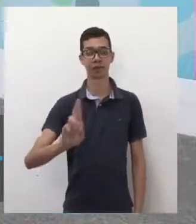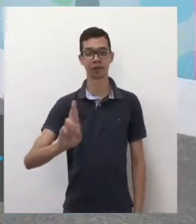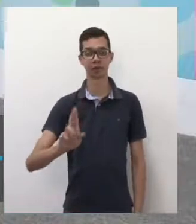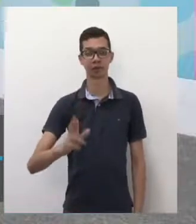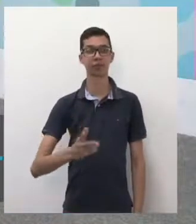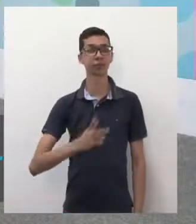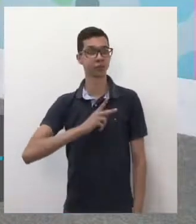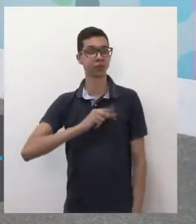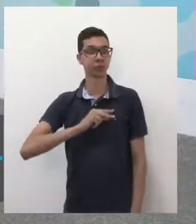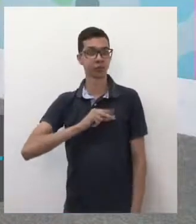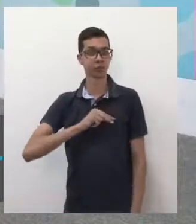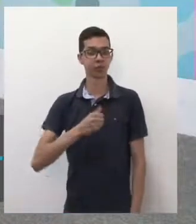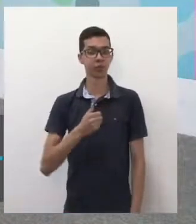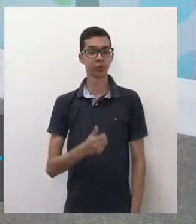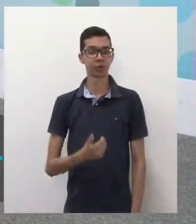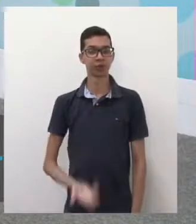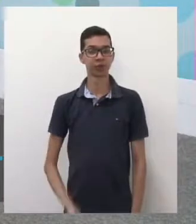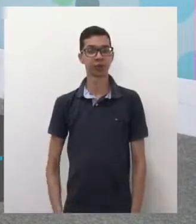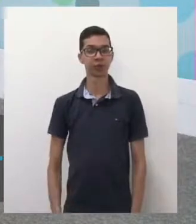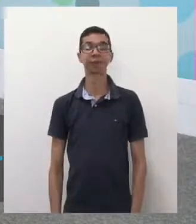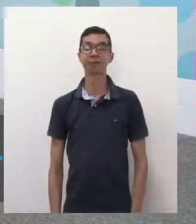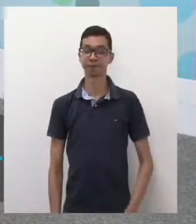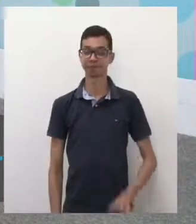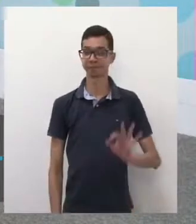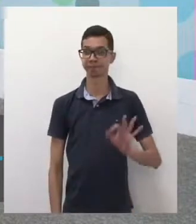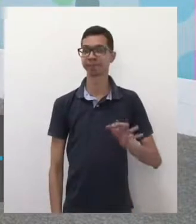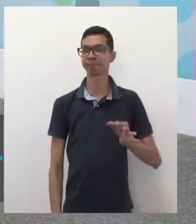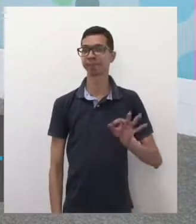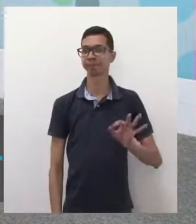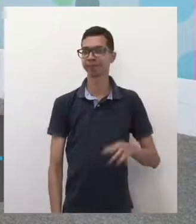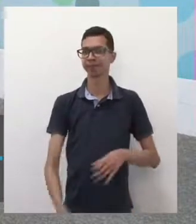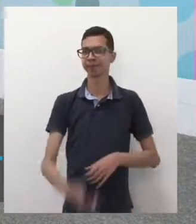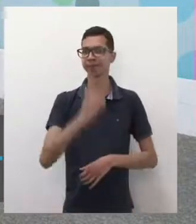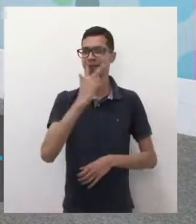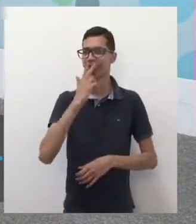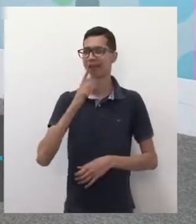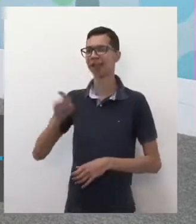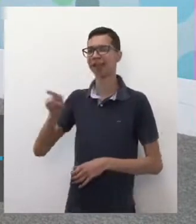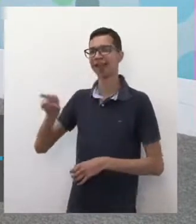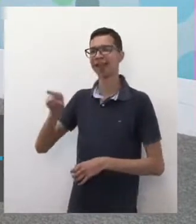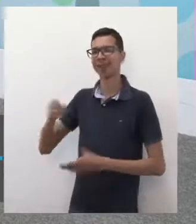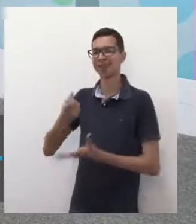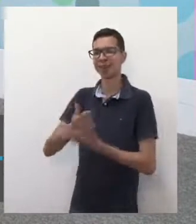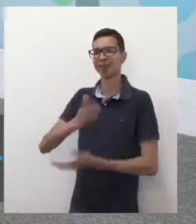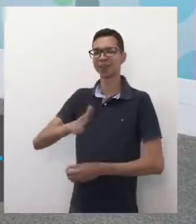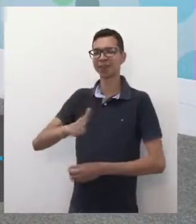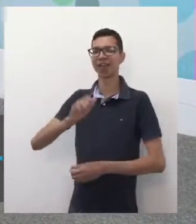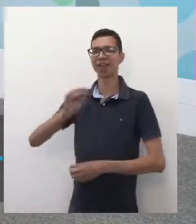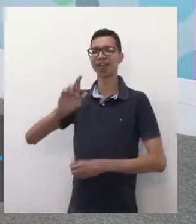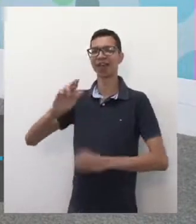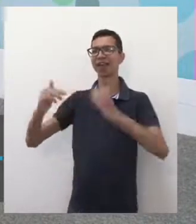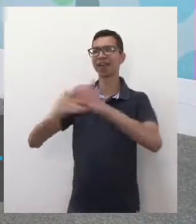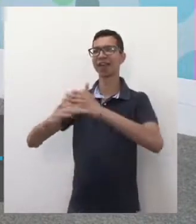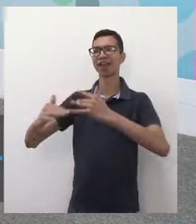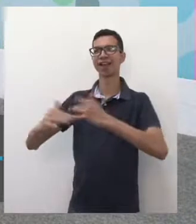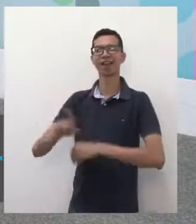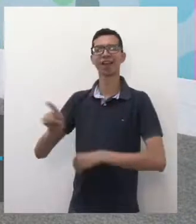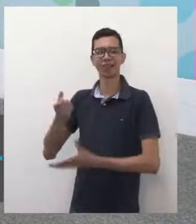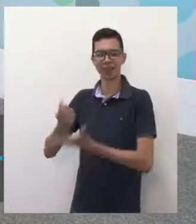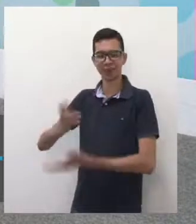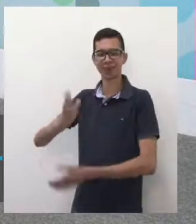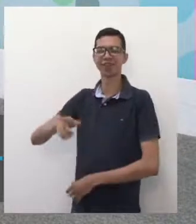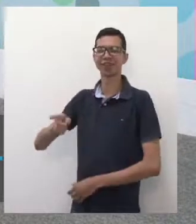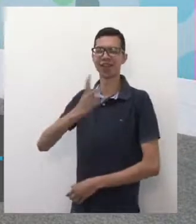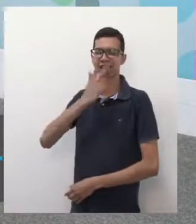ventilador. Ventilador tipo com ar-condicionado. Ele já comprou ar-condicionado. O Magno... Ele pegou uma oferta de